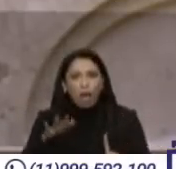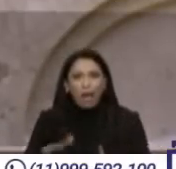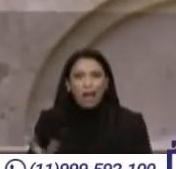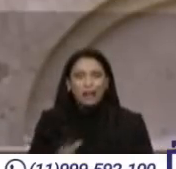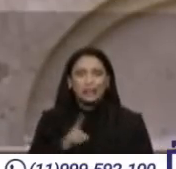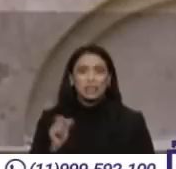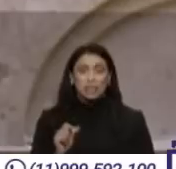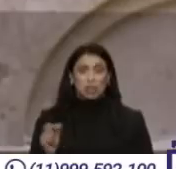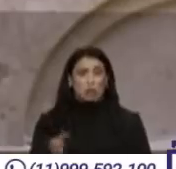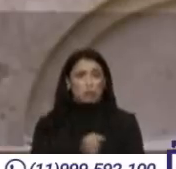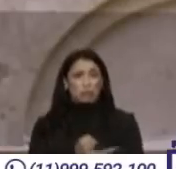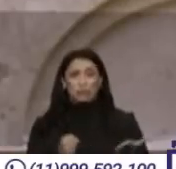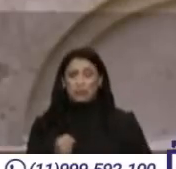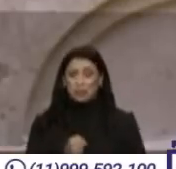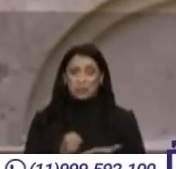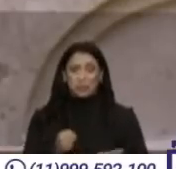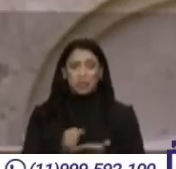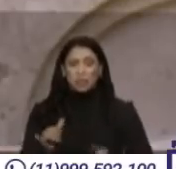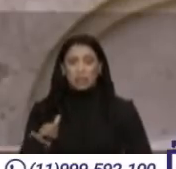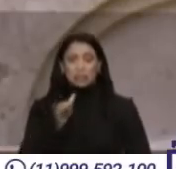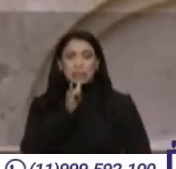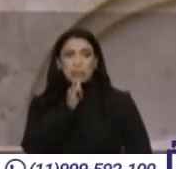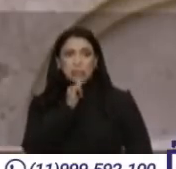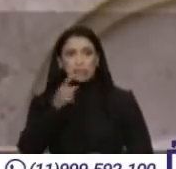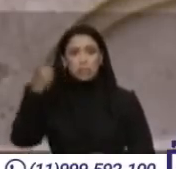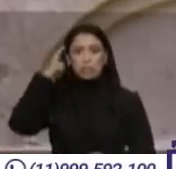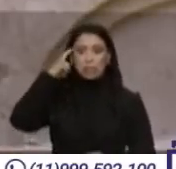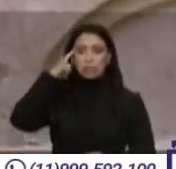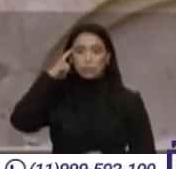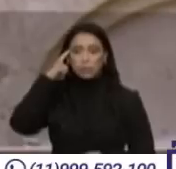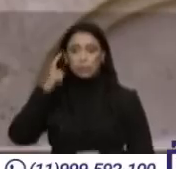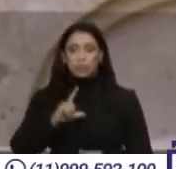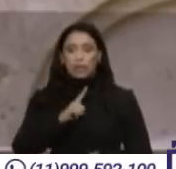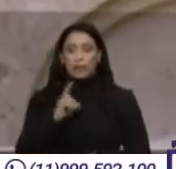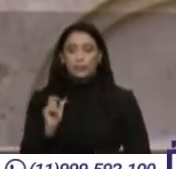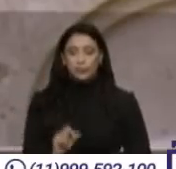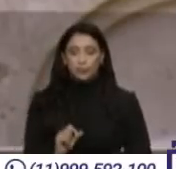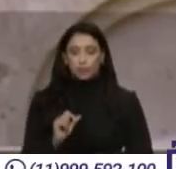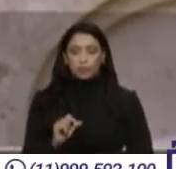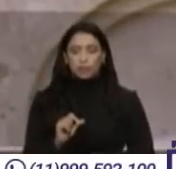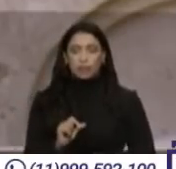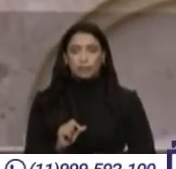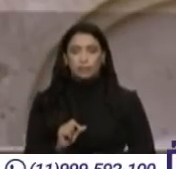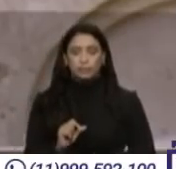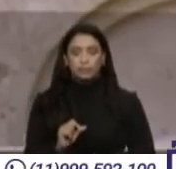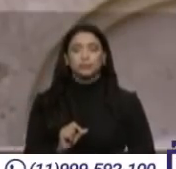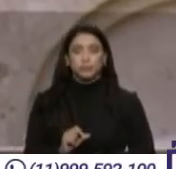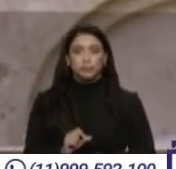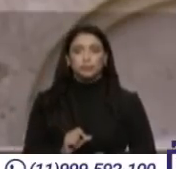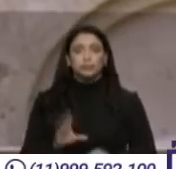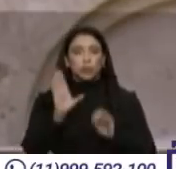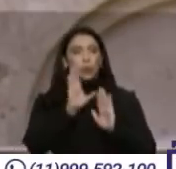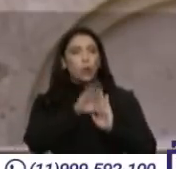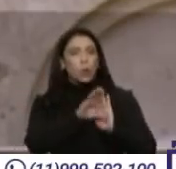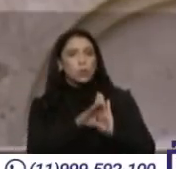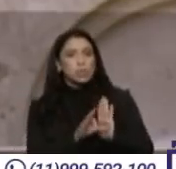pelo fundamentalismo de sua triste visão de mundo, distorcem maliciosamente o conceito